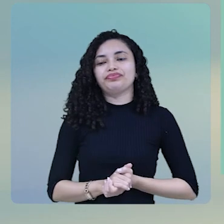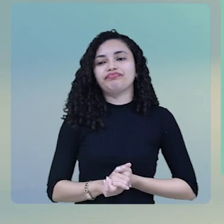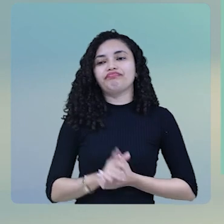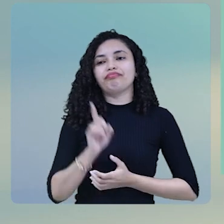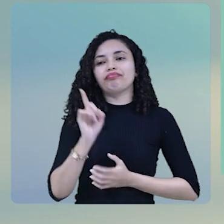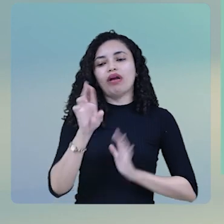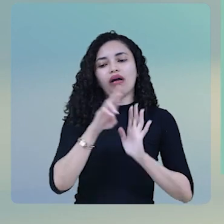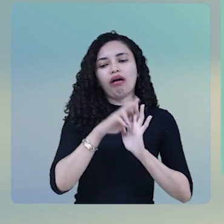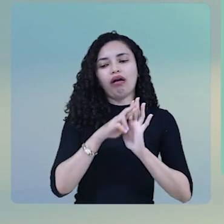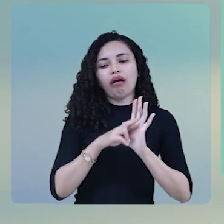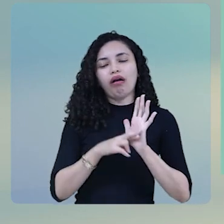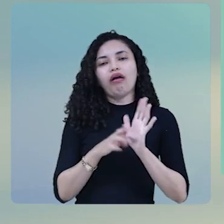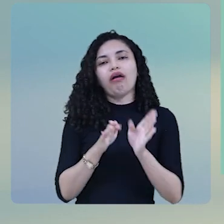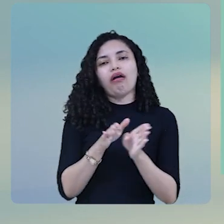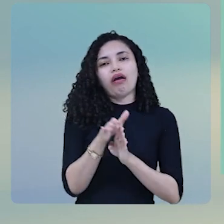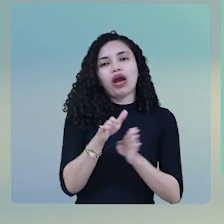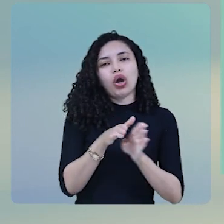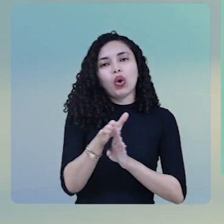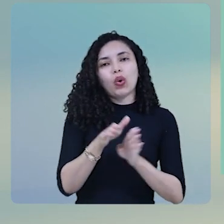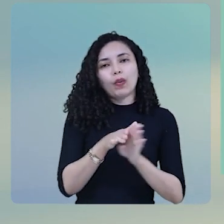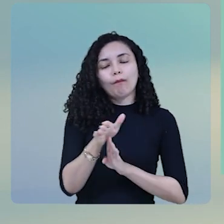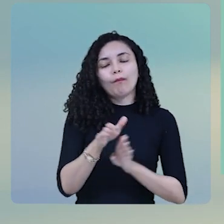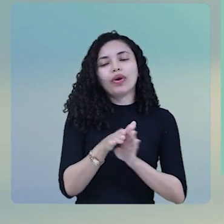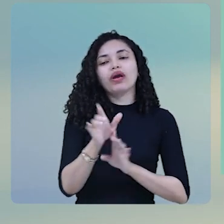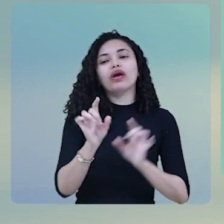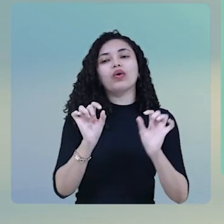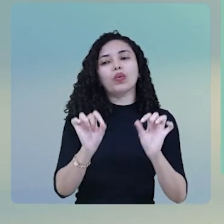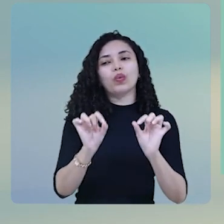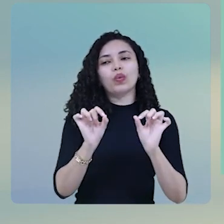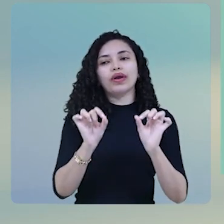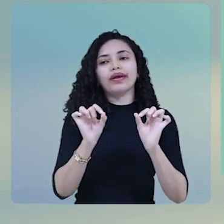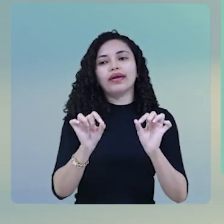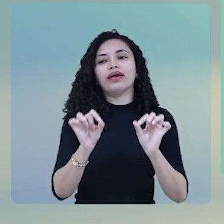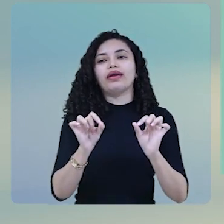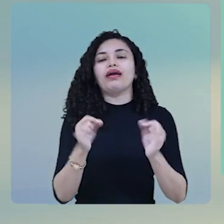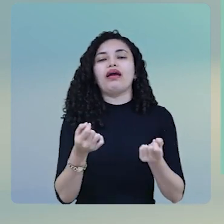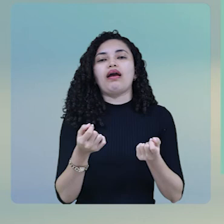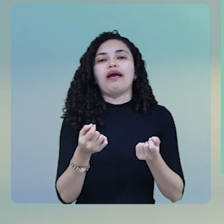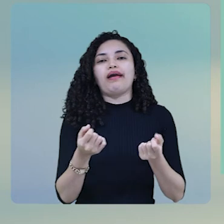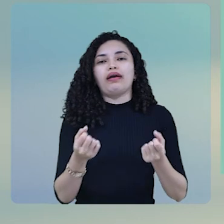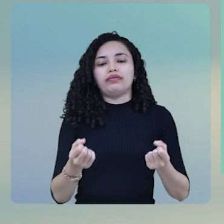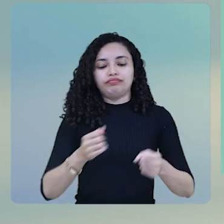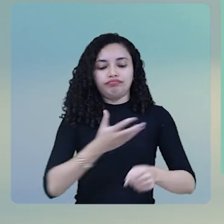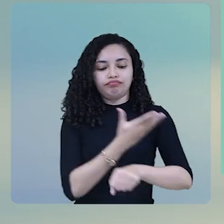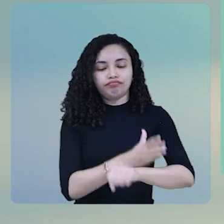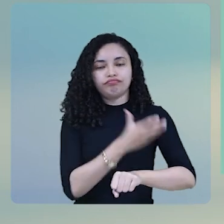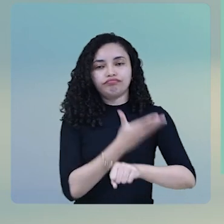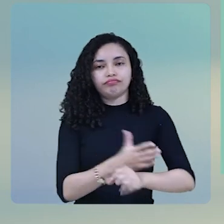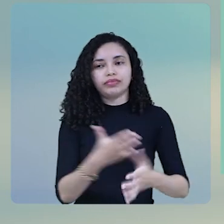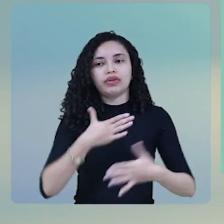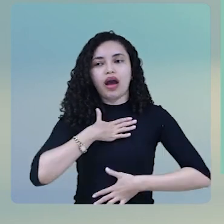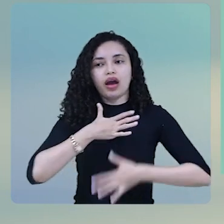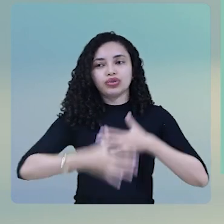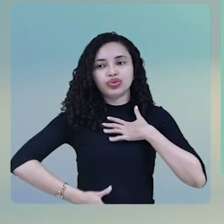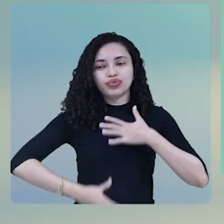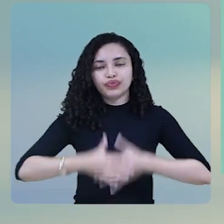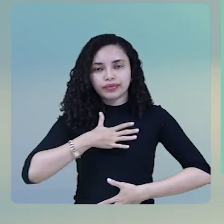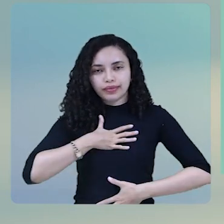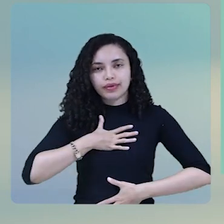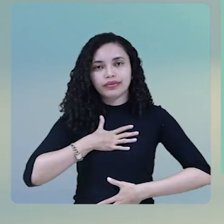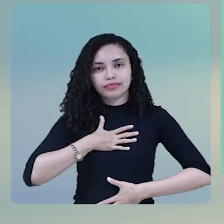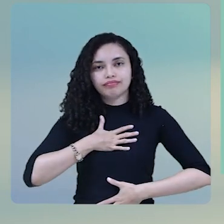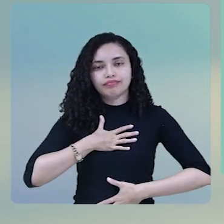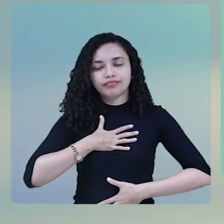novas diretrizes recomendam pelo menos 150 a 300 minutos de atividade aeróbica. Aqui nós estamos falando de atividade